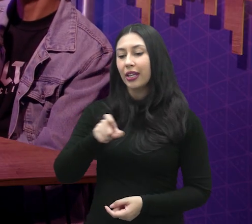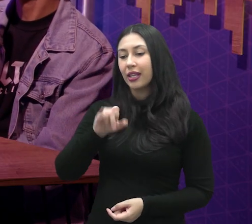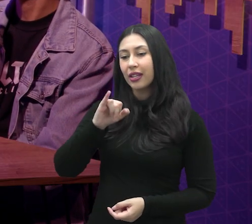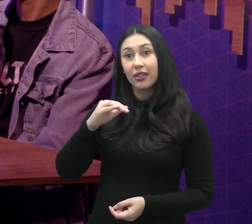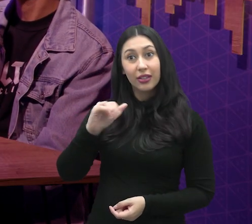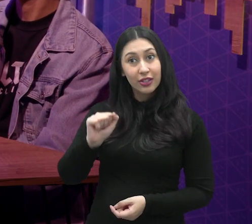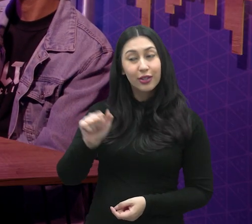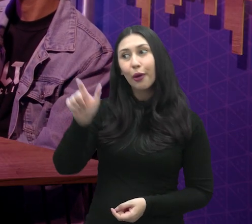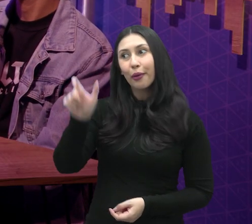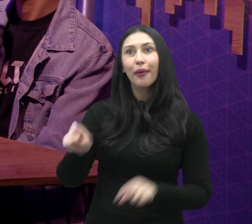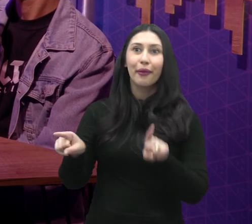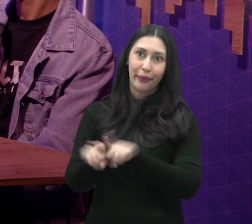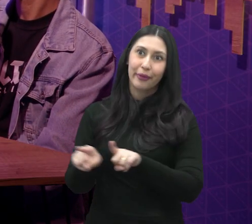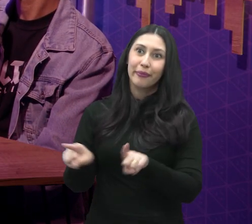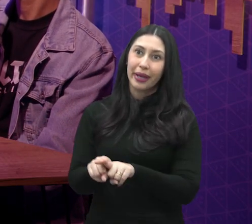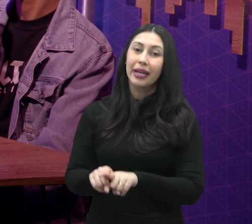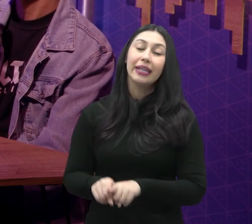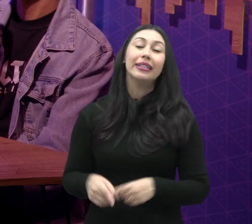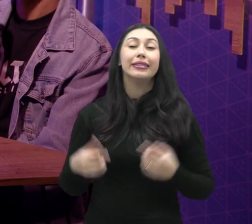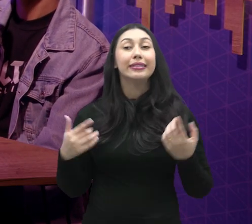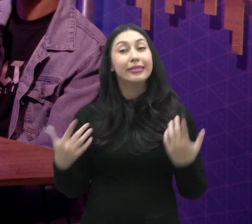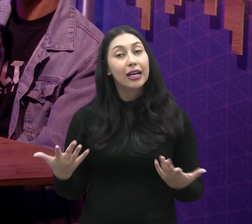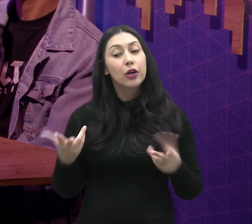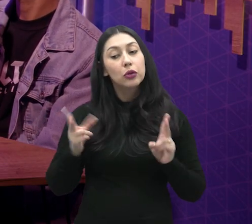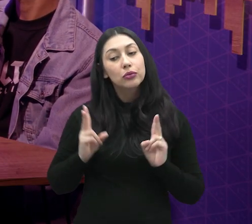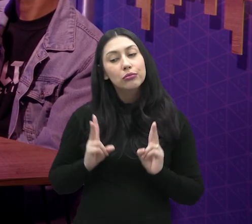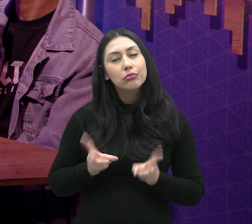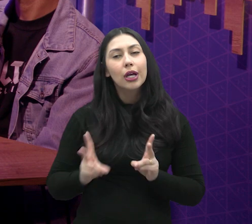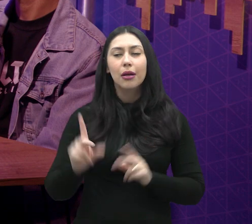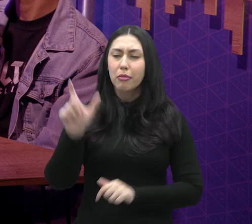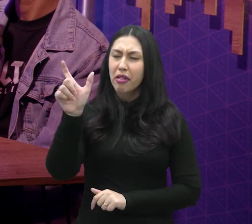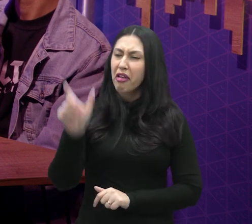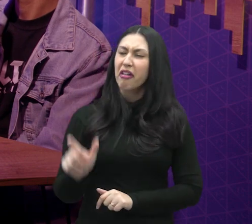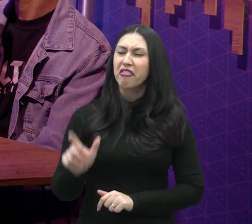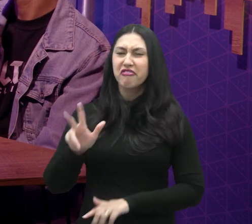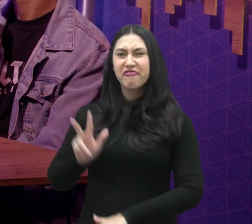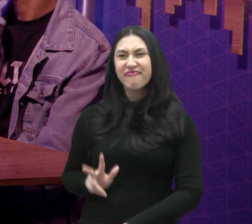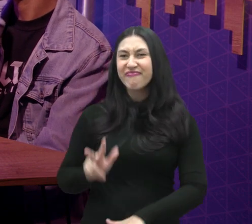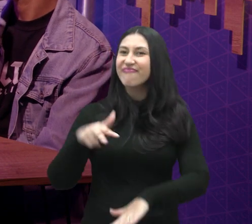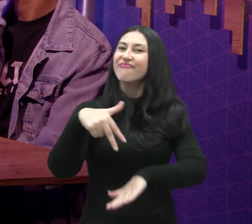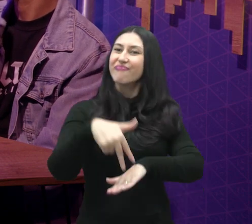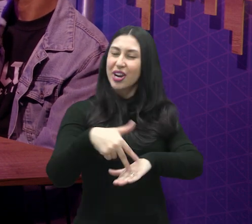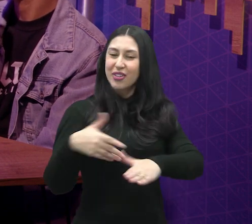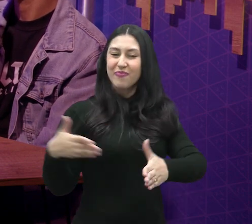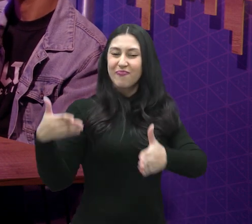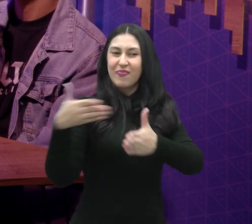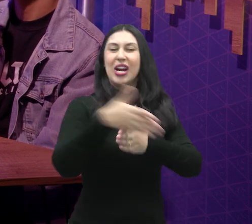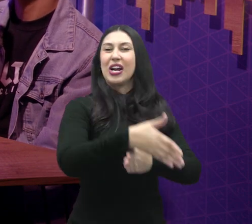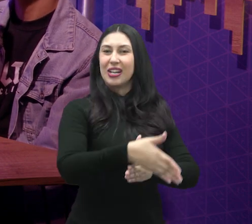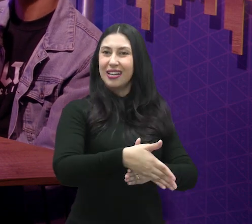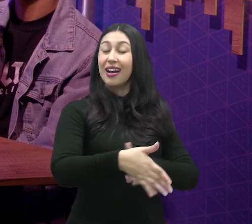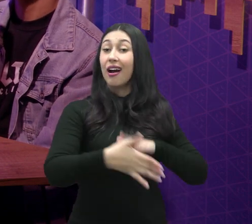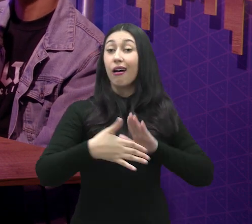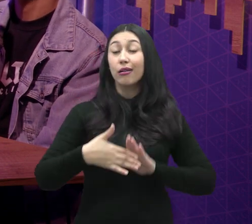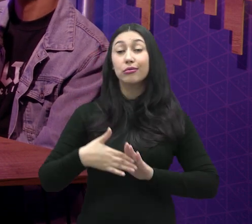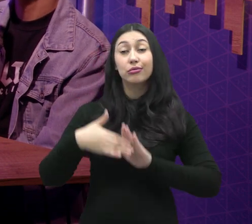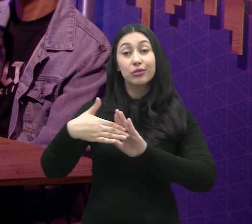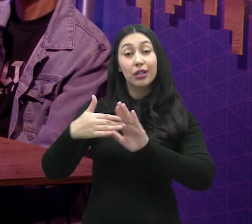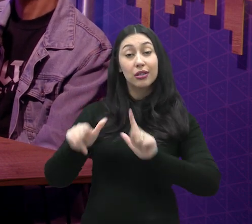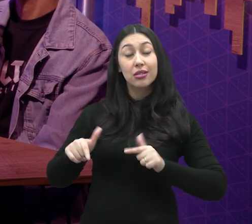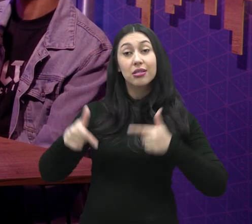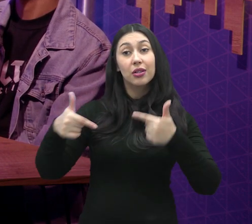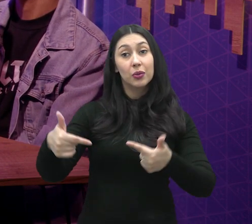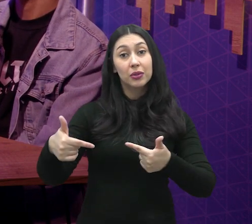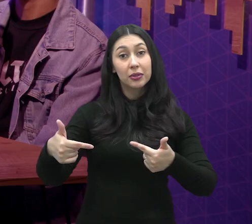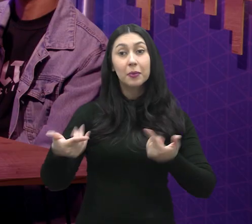foi interpretada por ela. Então, a Thaís Araújo está sempre aí quebrando barreiras, né? Ajudando nessa luta